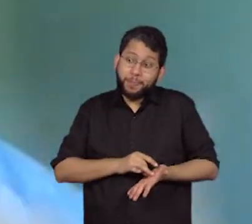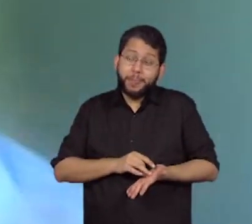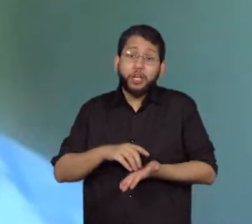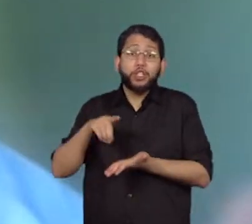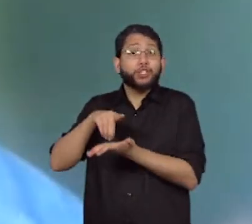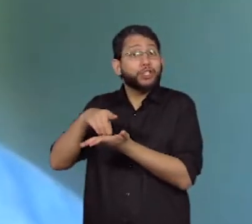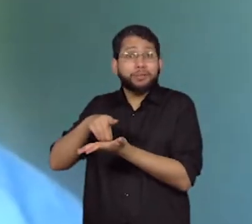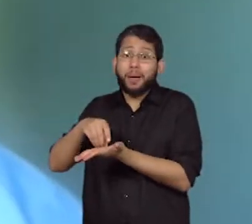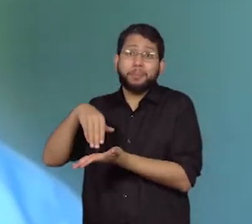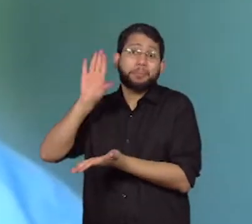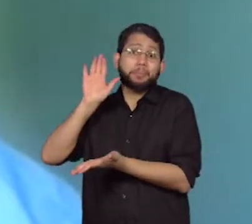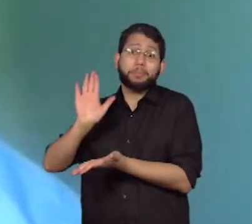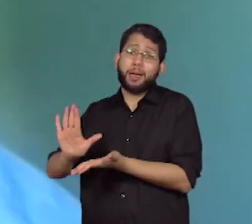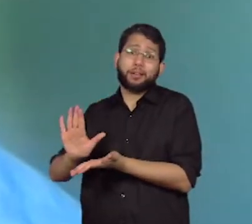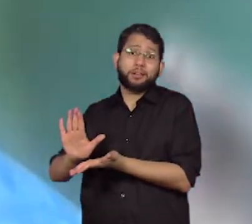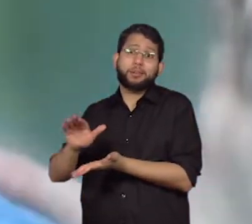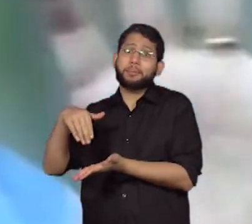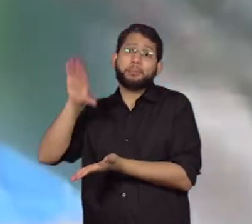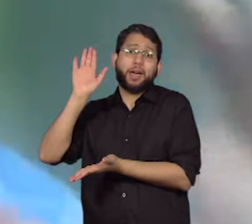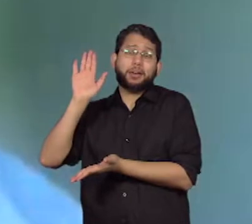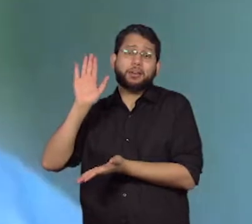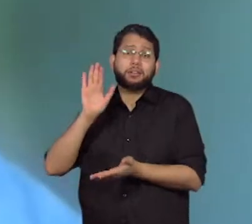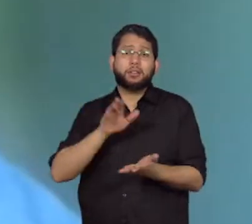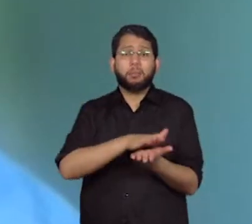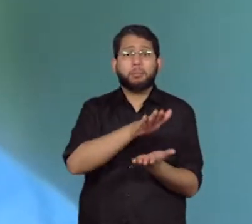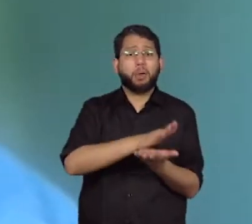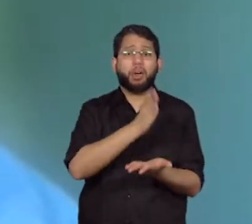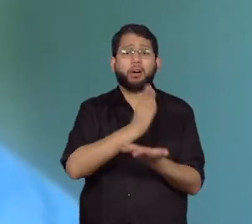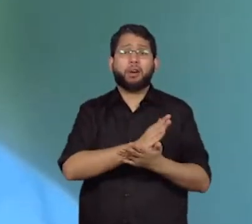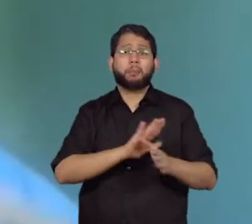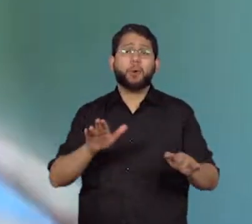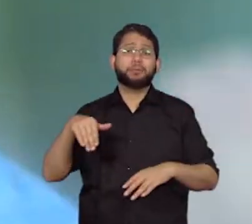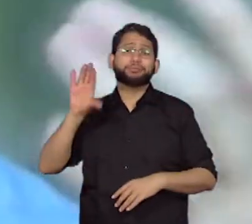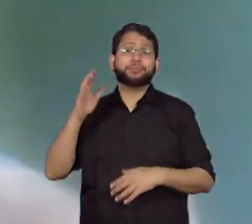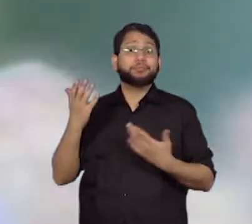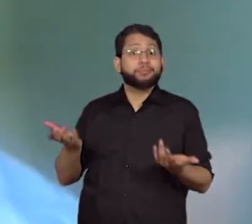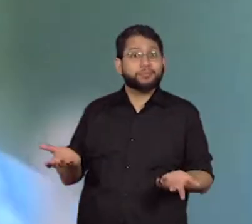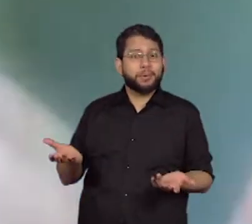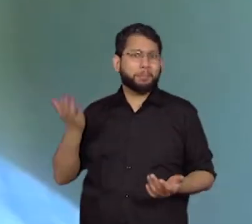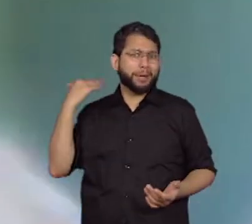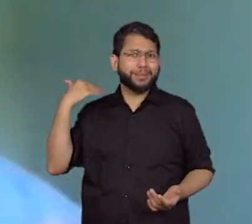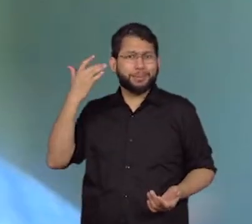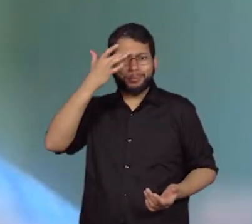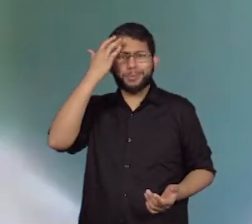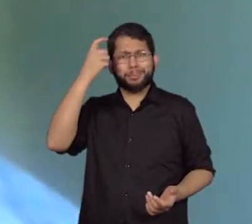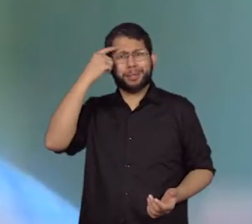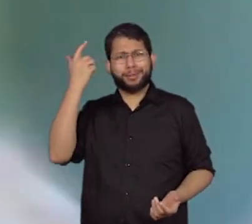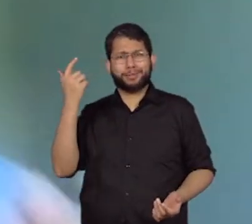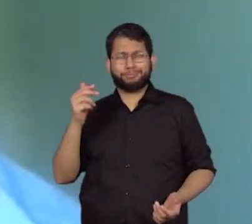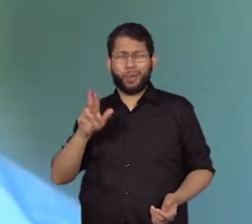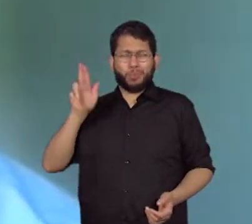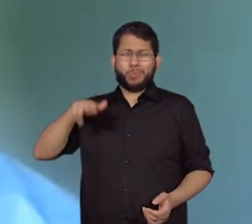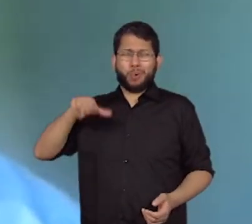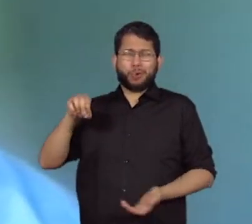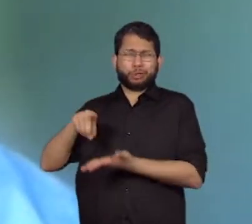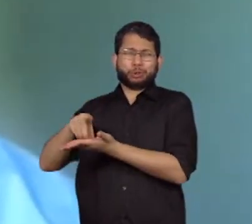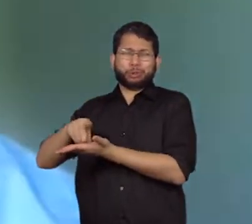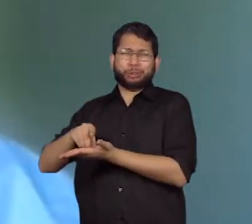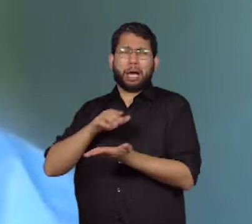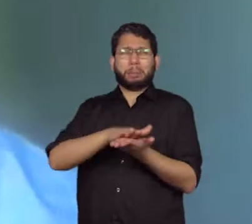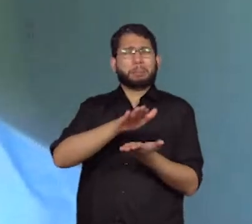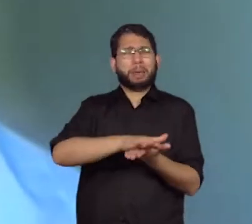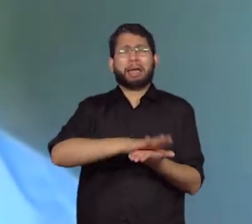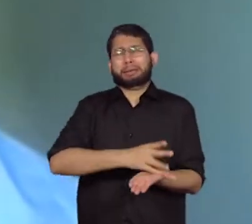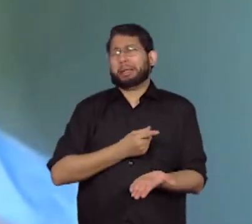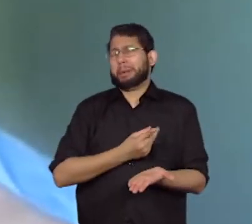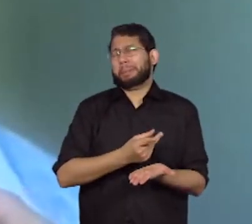certeza, eu estava certo nesse movimento para o digital. Só que quando eu estava lá dentro da Época, isso era um movimento arriscado, né? Mas eu queria ir além, queria